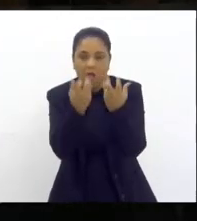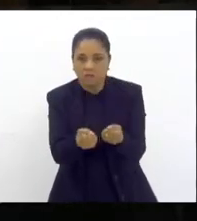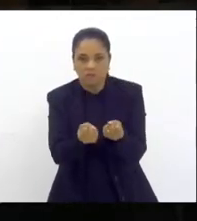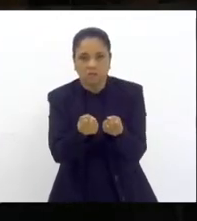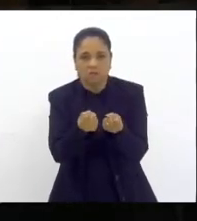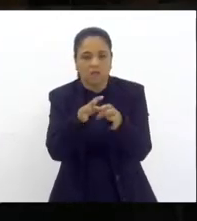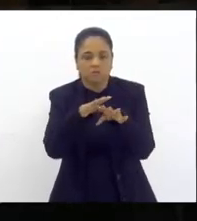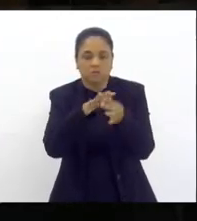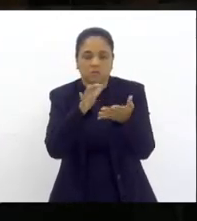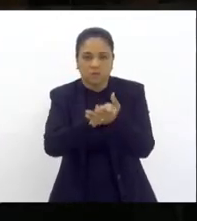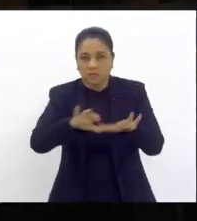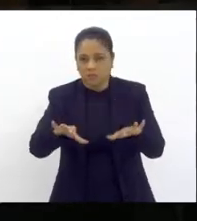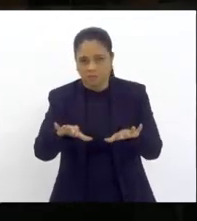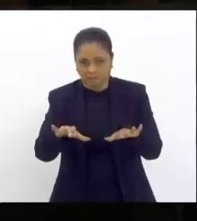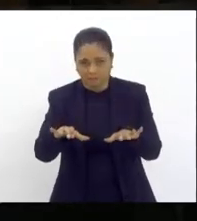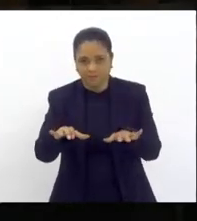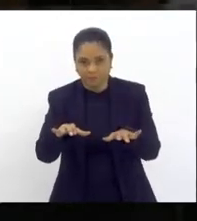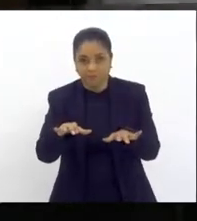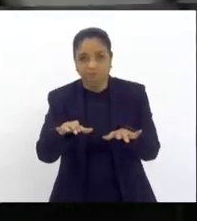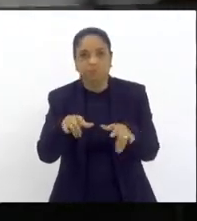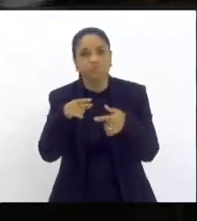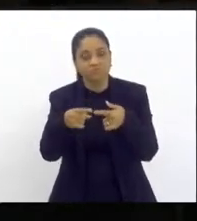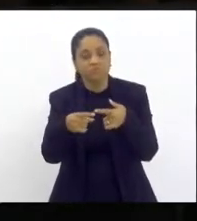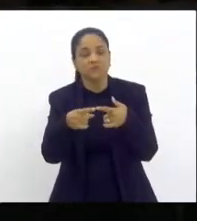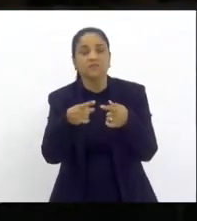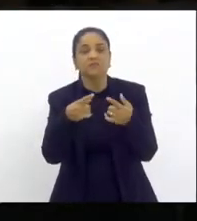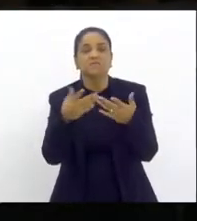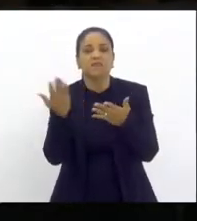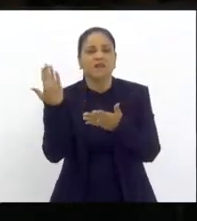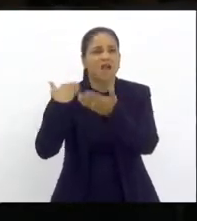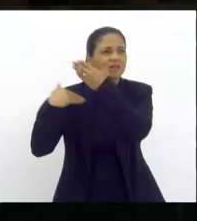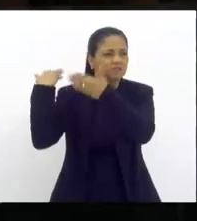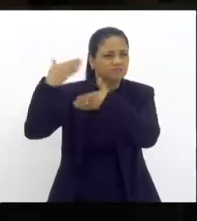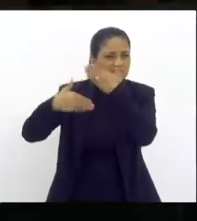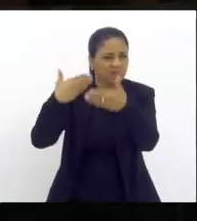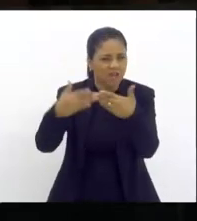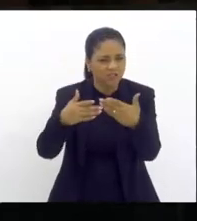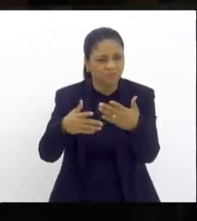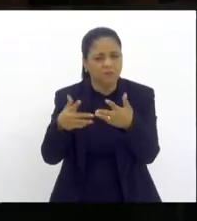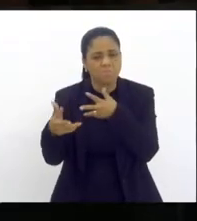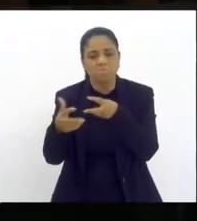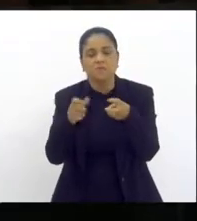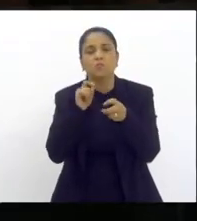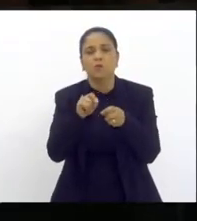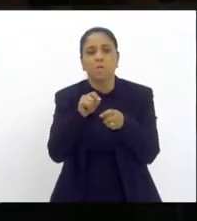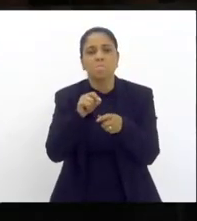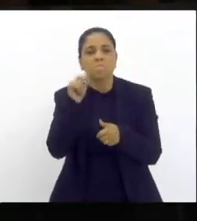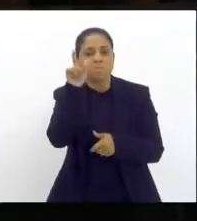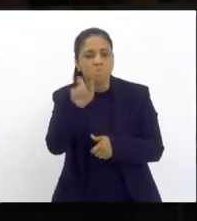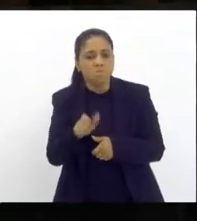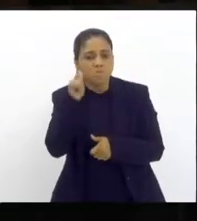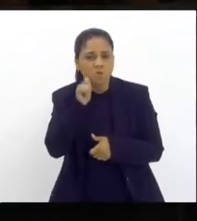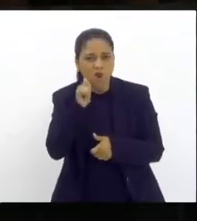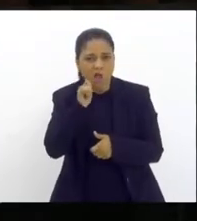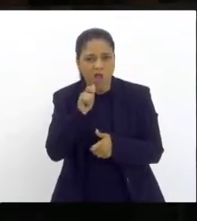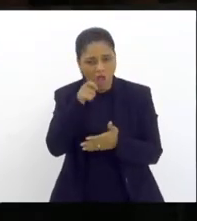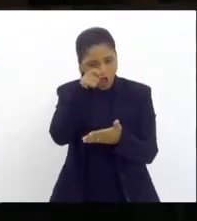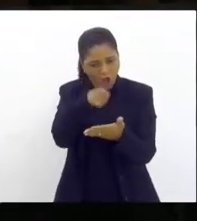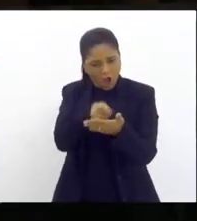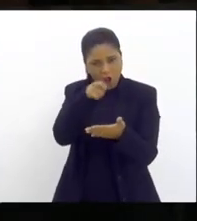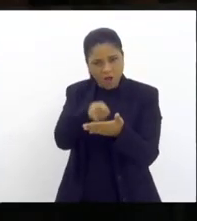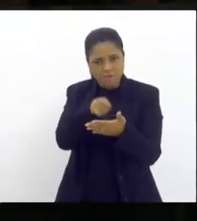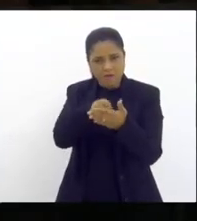nessa sociedade patriarcal que vem essas mulheres como se fossem propriedades de homens, elas são colocadas